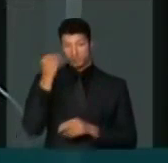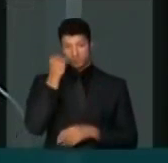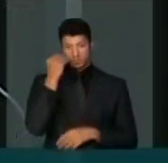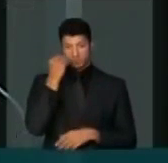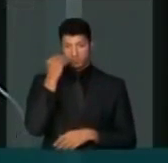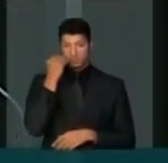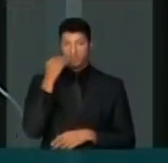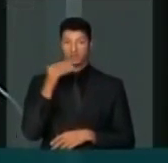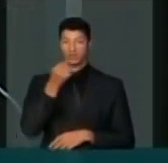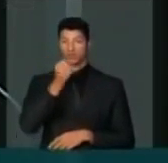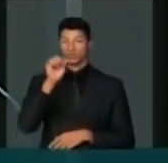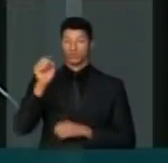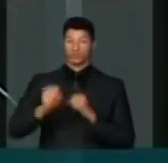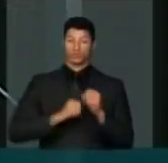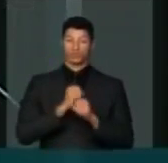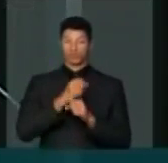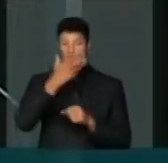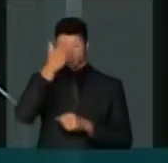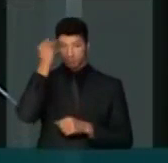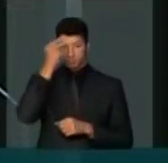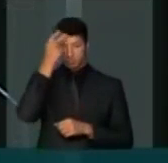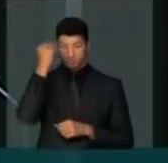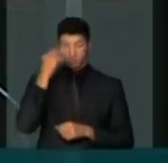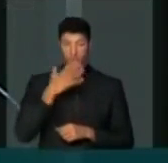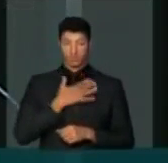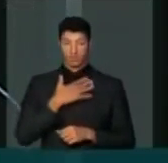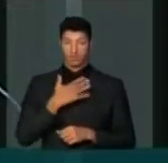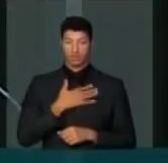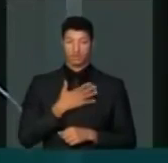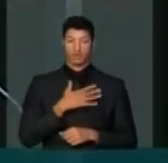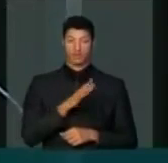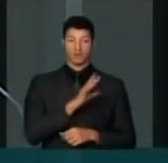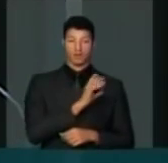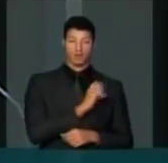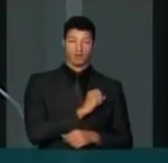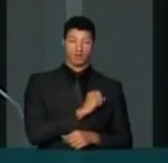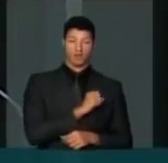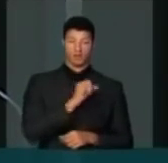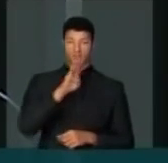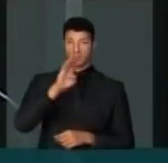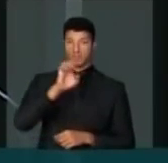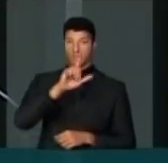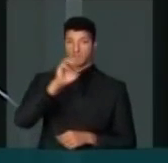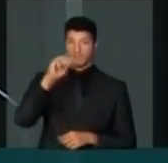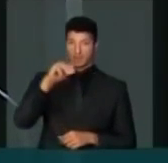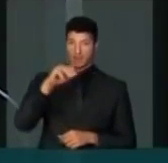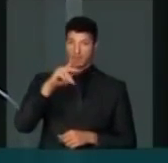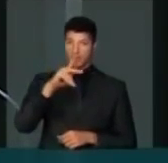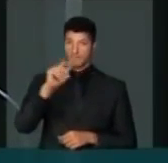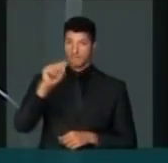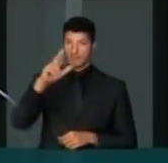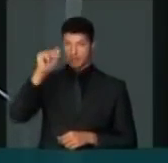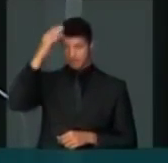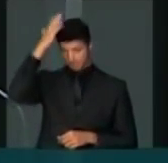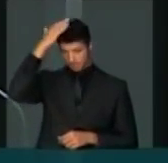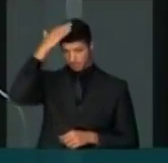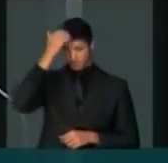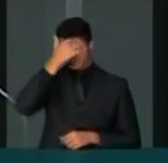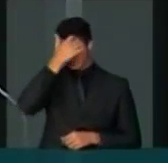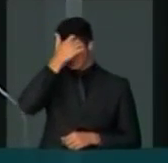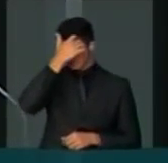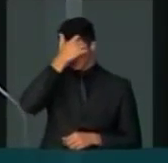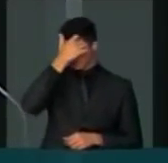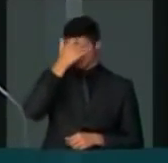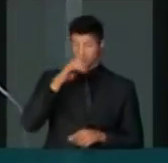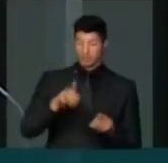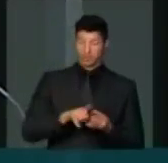experiência de 8 anos como prefeito da minha amada Belém do Pará, e